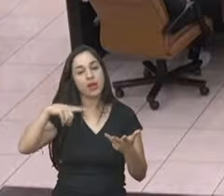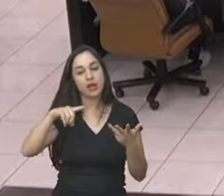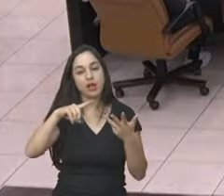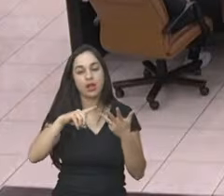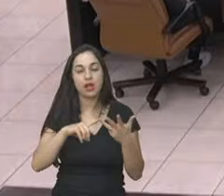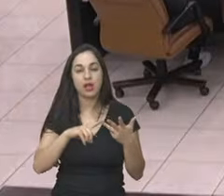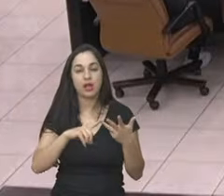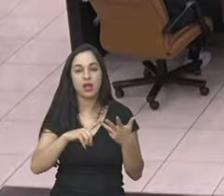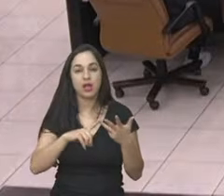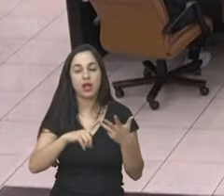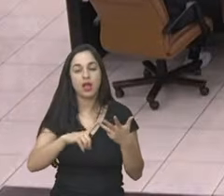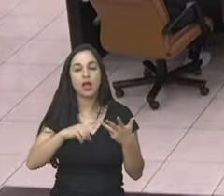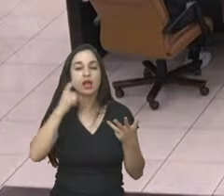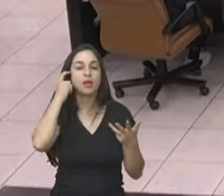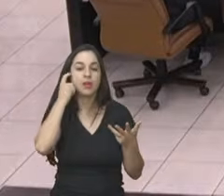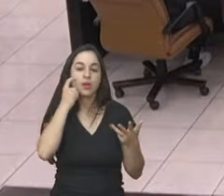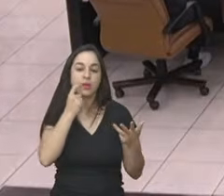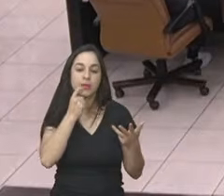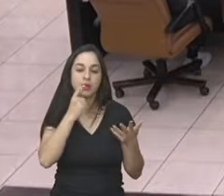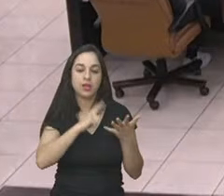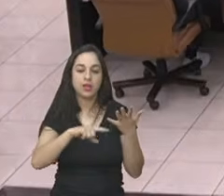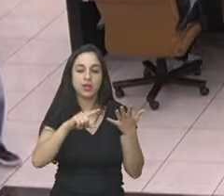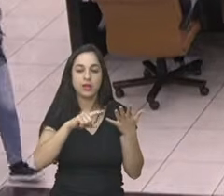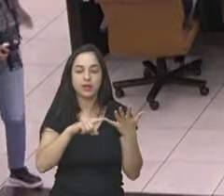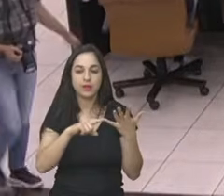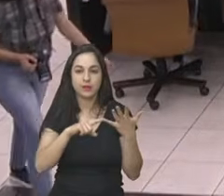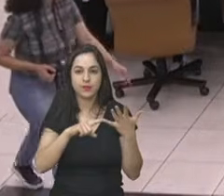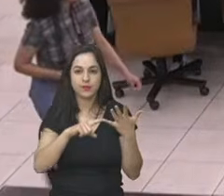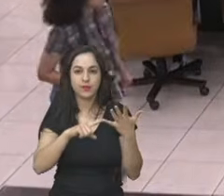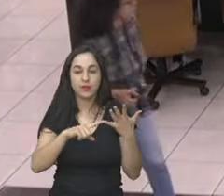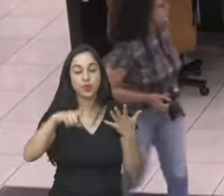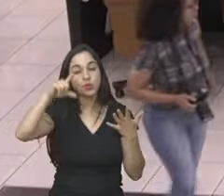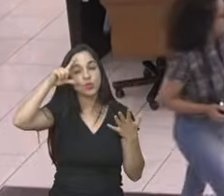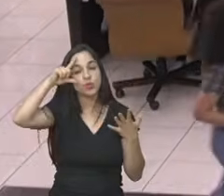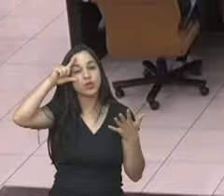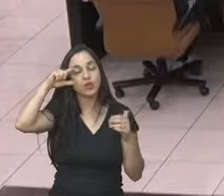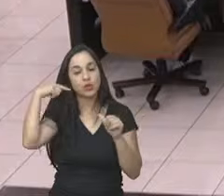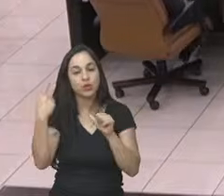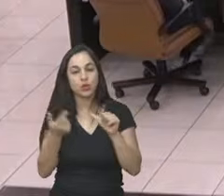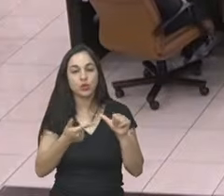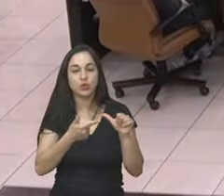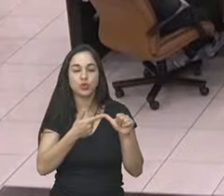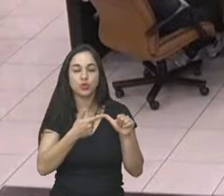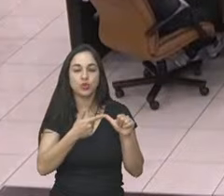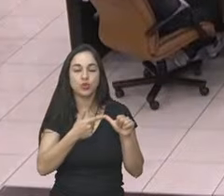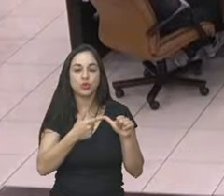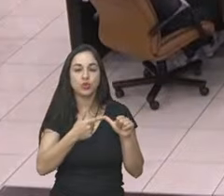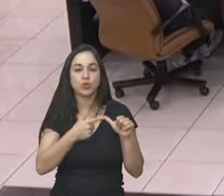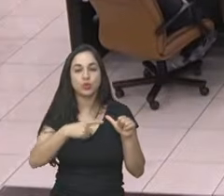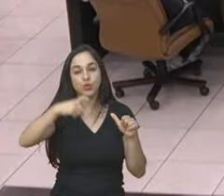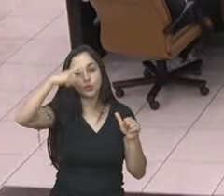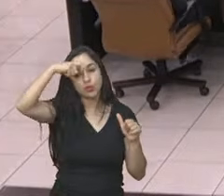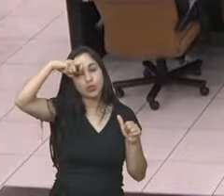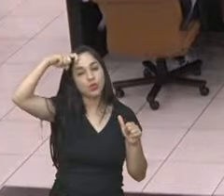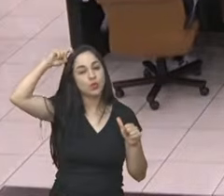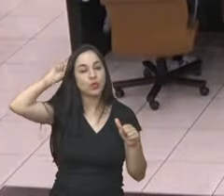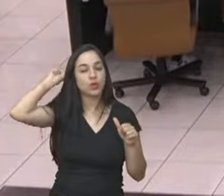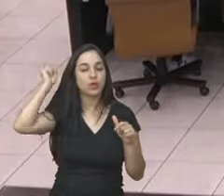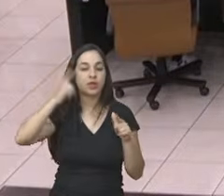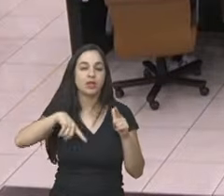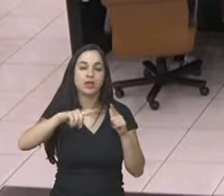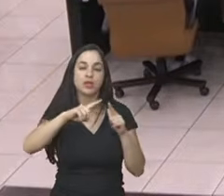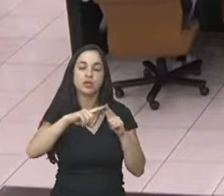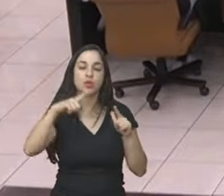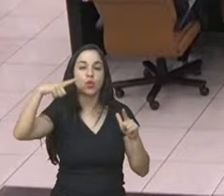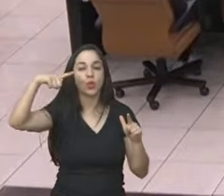Como vota Gabriel Belém? Como vota Jean Araújo? Como vota Joex Almeida? Como vota